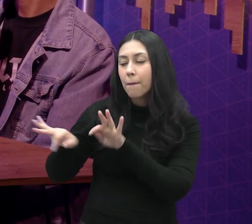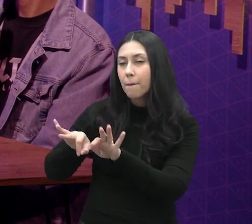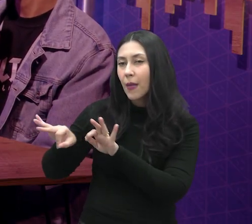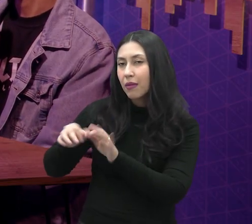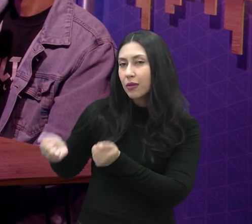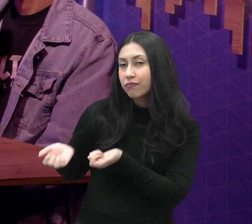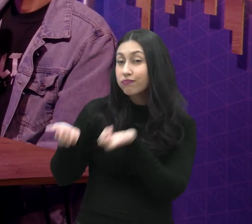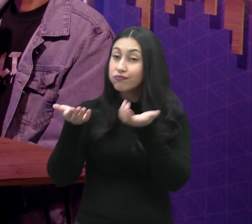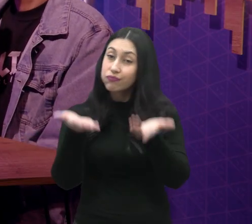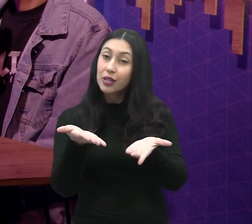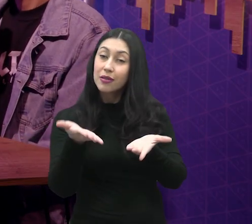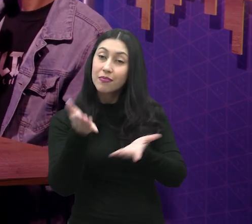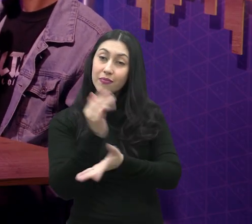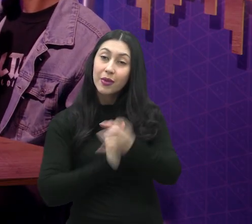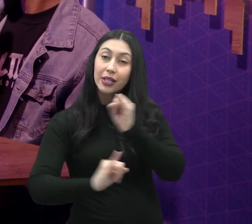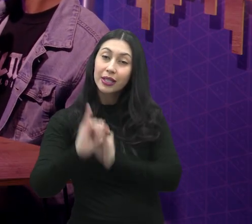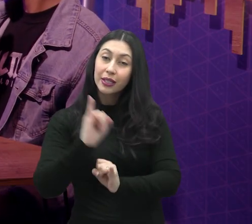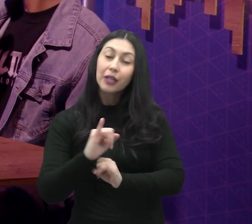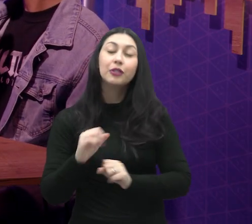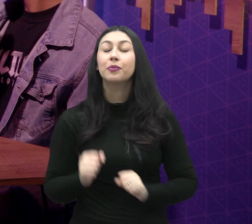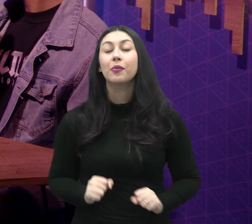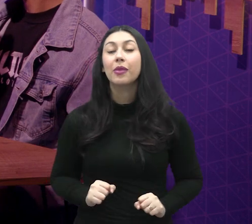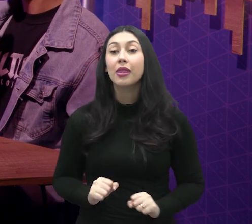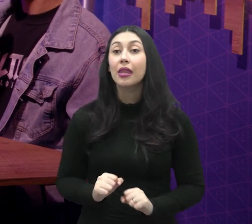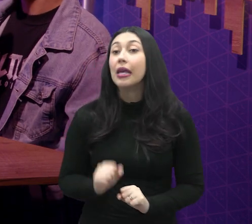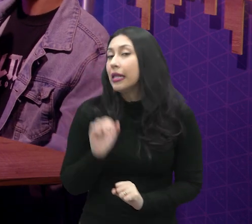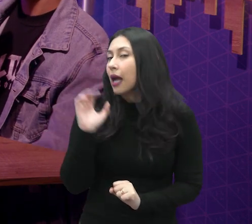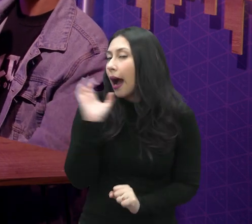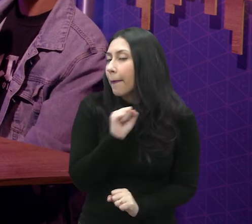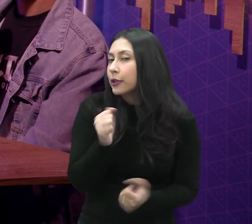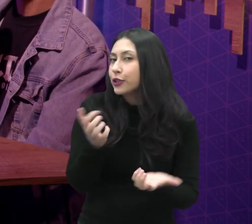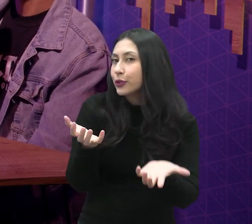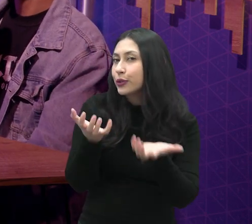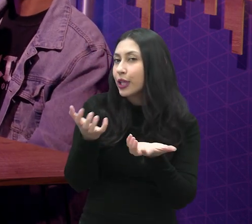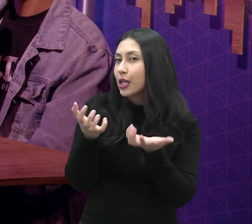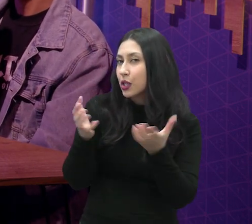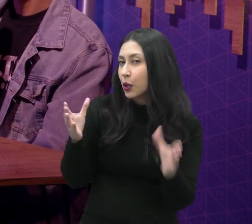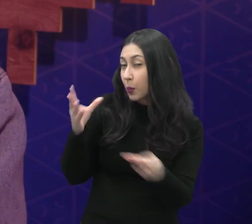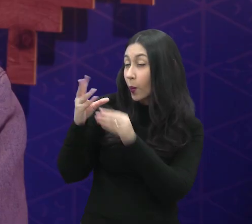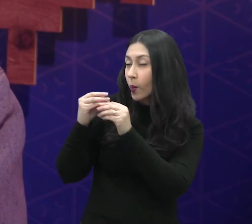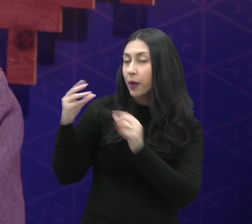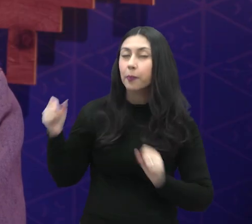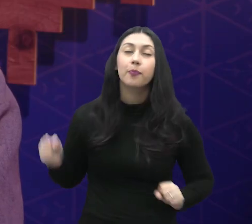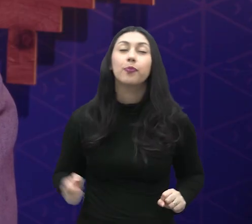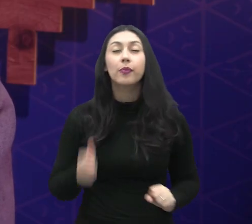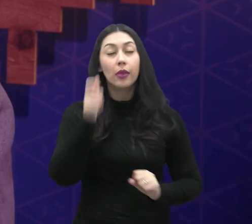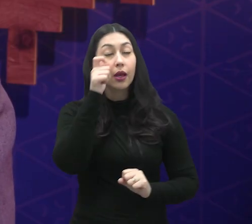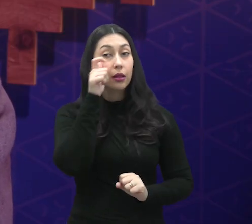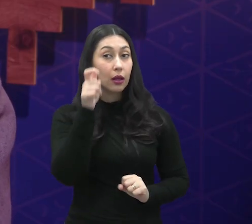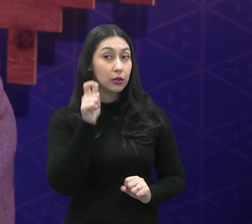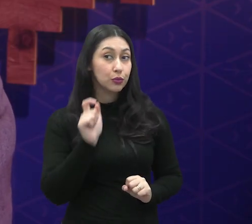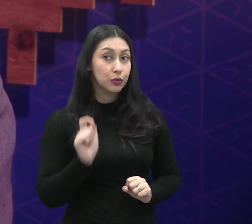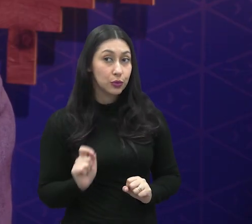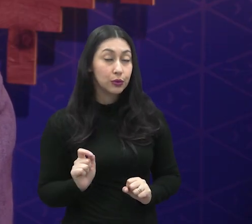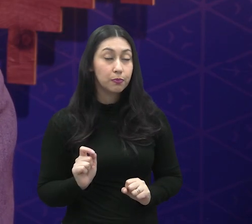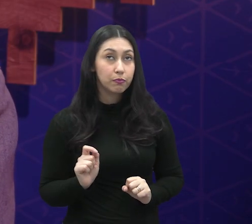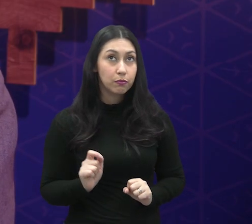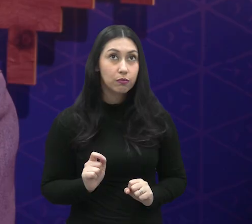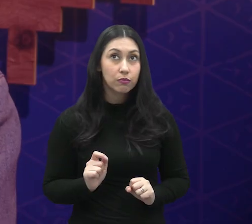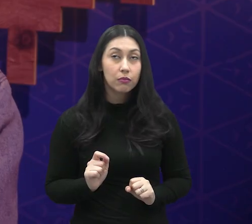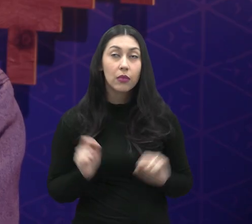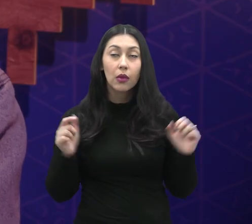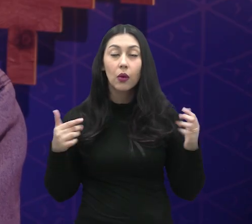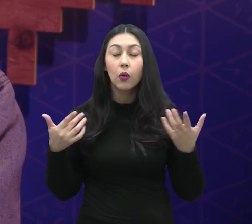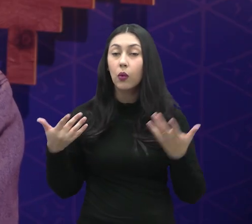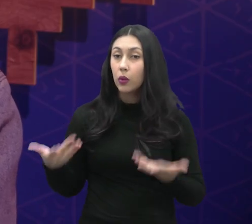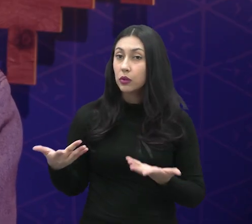da internet. E, rapidinho, só para passar a palavra para você, acho mais interessante ainda, porque quando